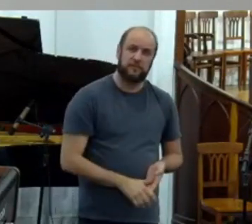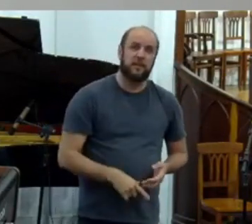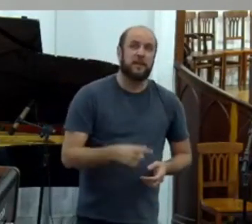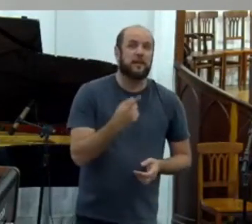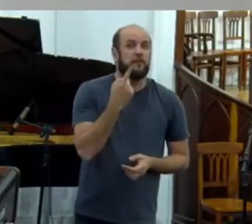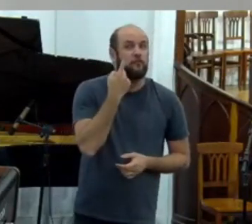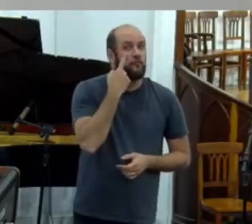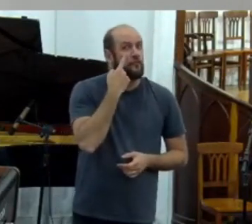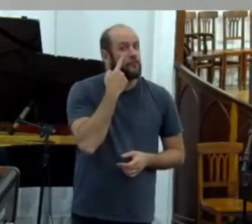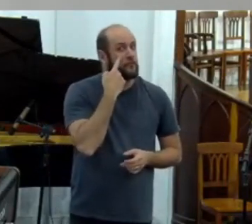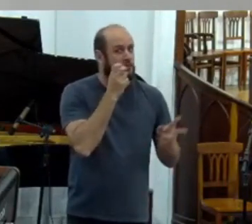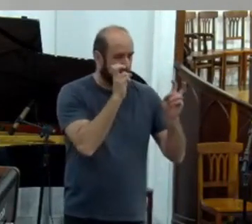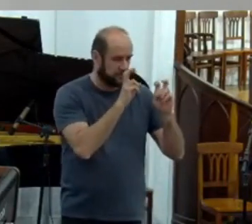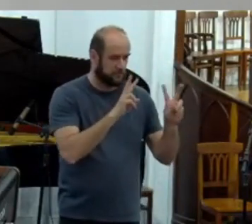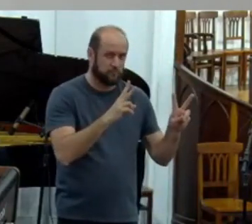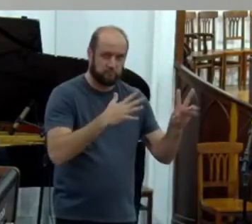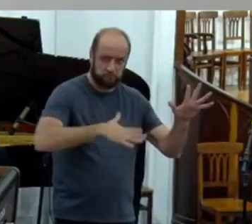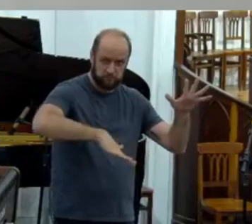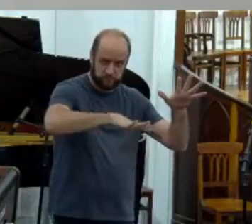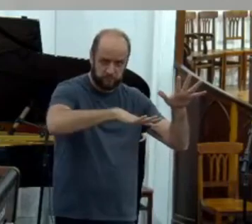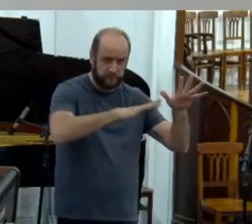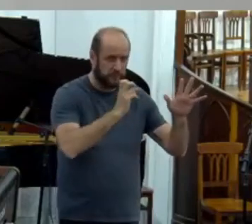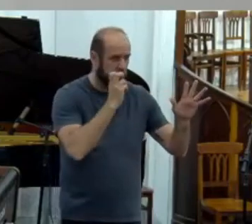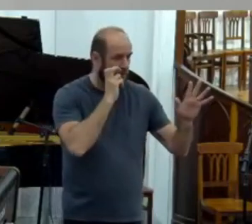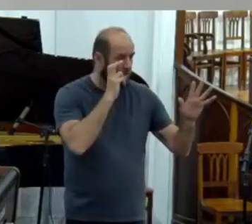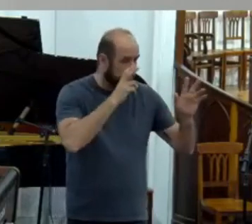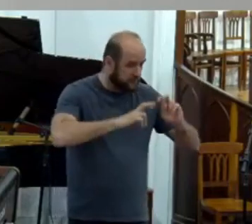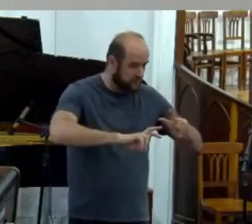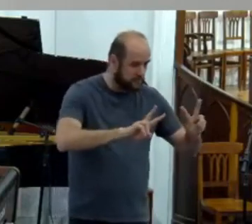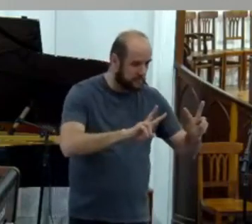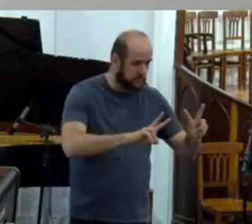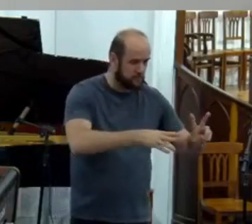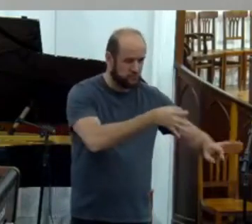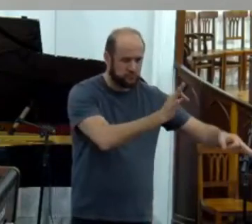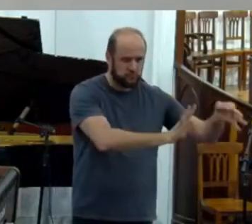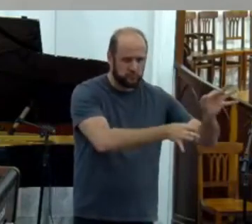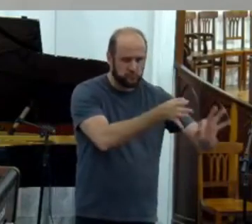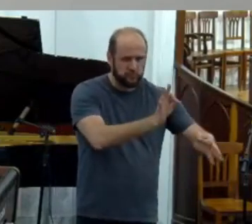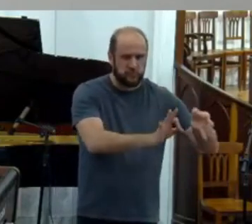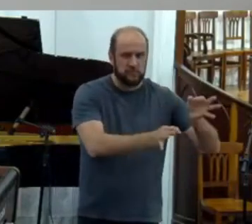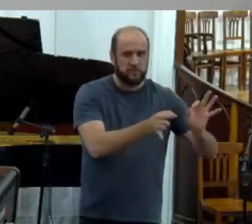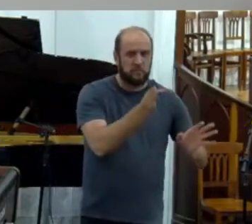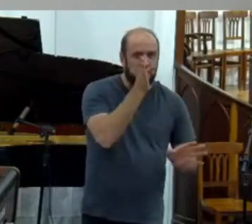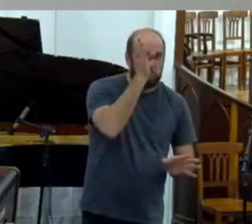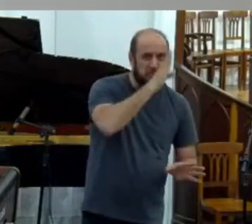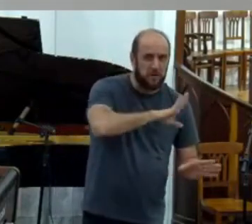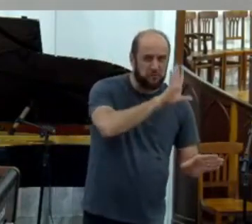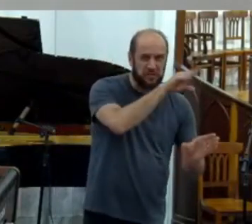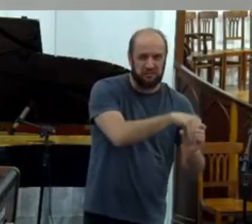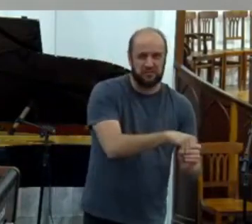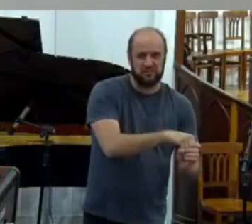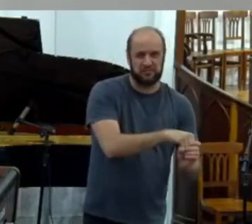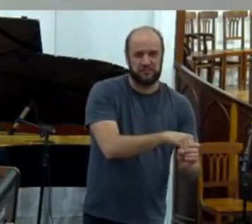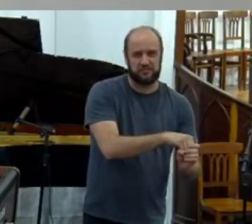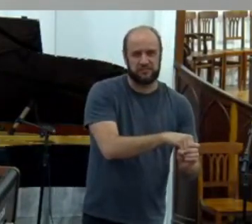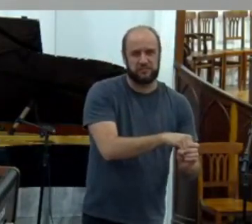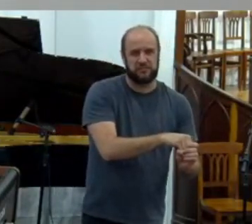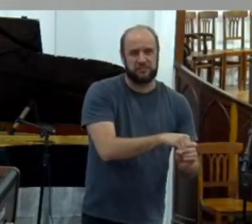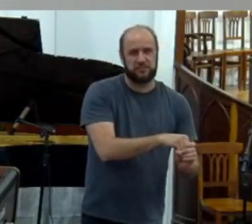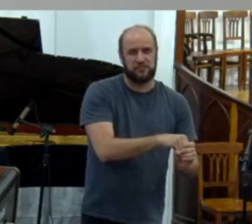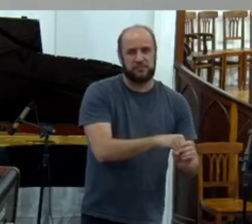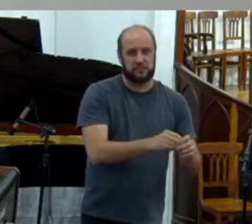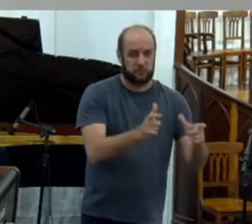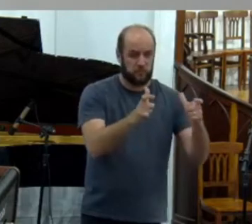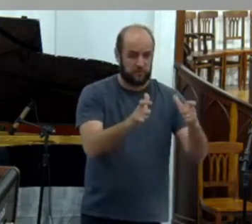ainda, perspectiva debaixo do sol, que no lugar do juízo reinava a maldade, e no lugar da justiça havia mais